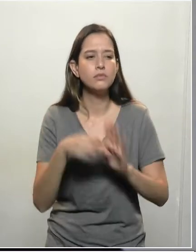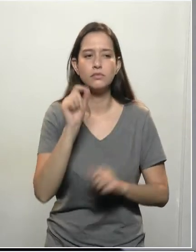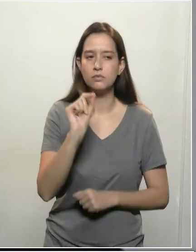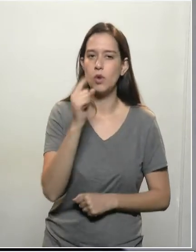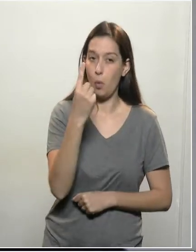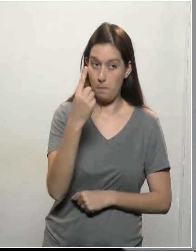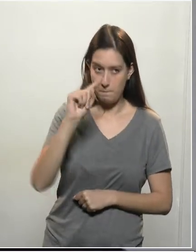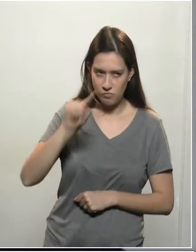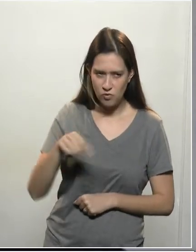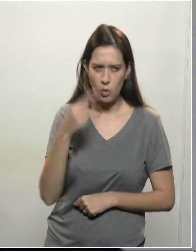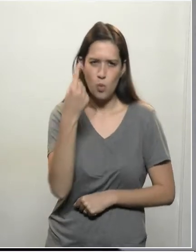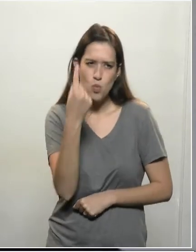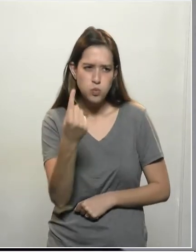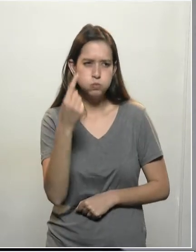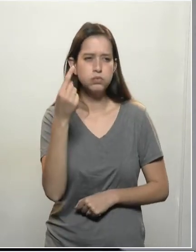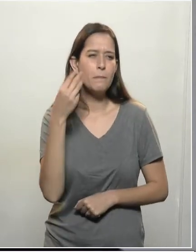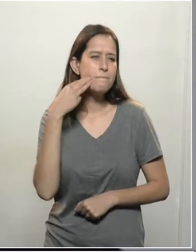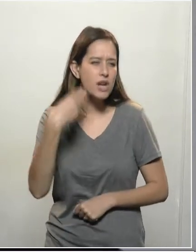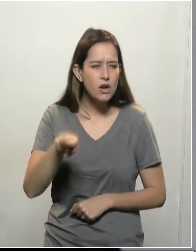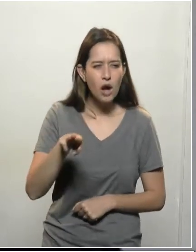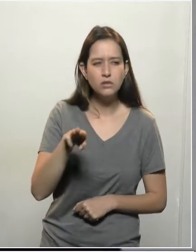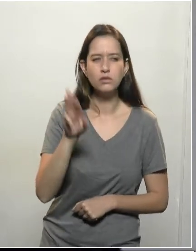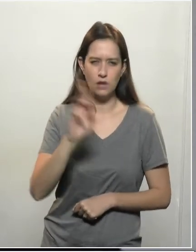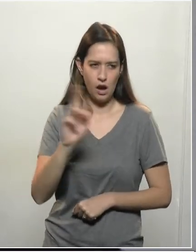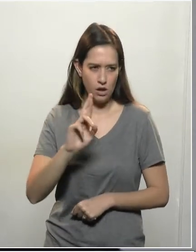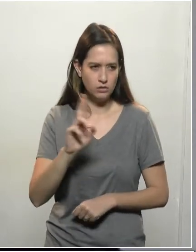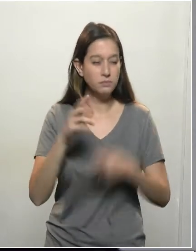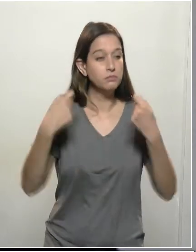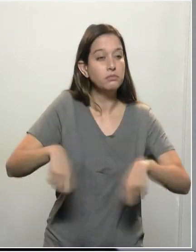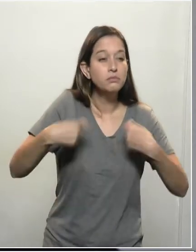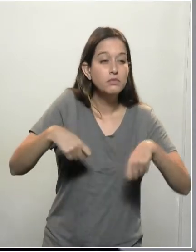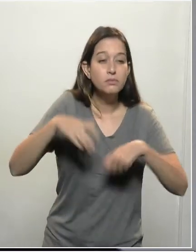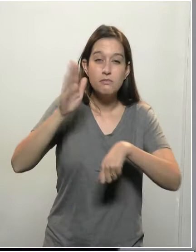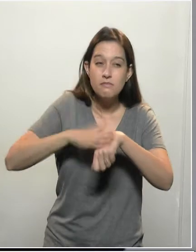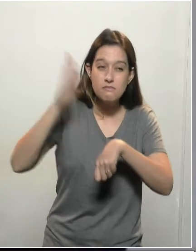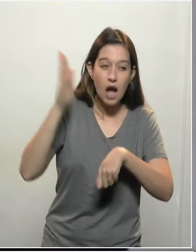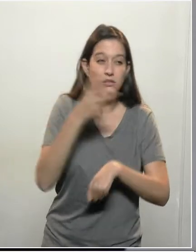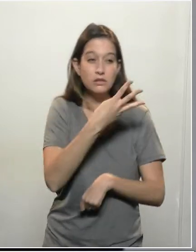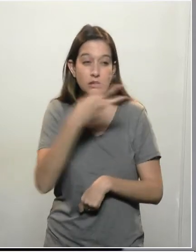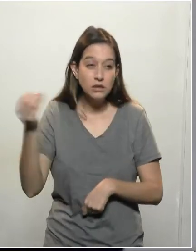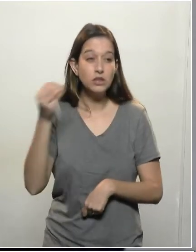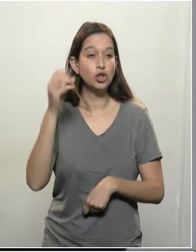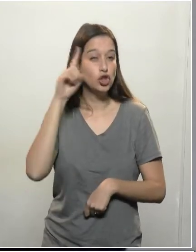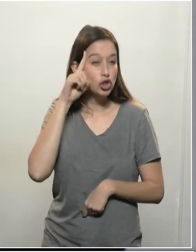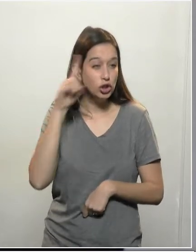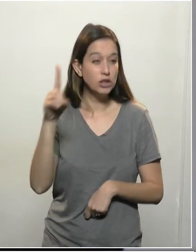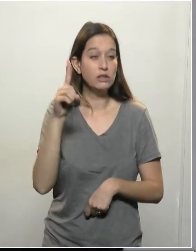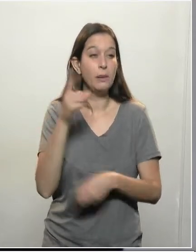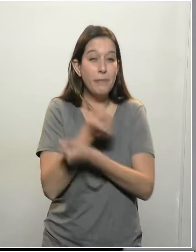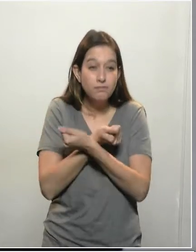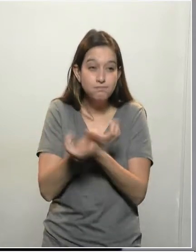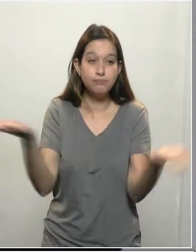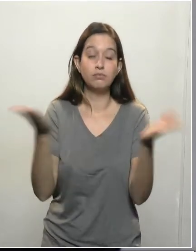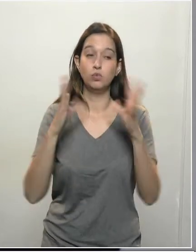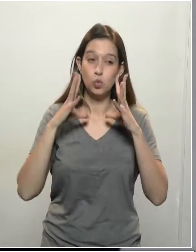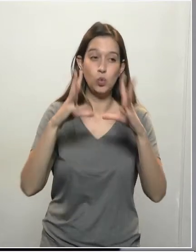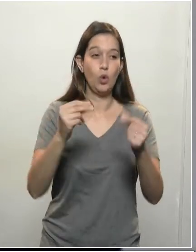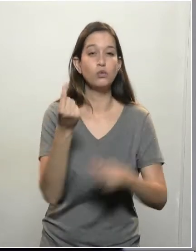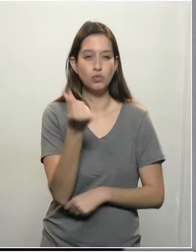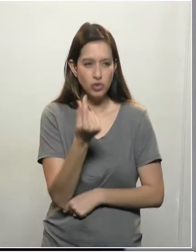será necessário mais 300 dias para que o Paraná libere todo o dinheiro juntado aí para ser feito esse